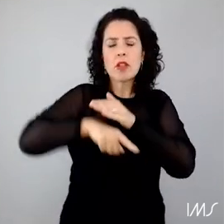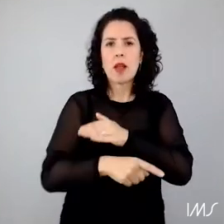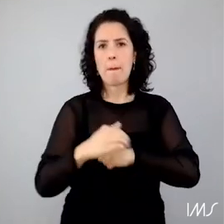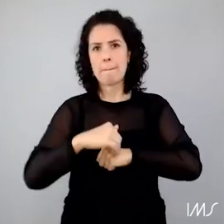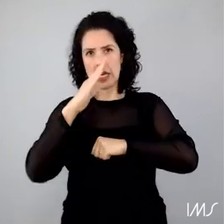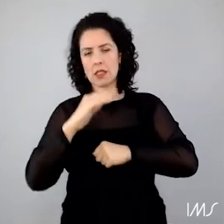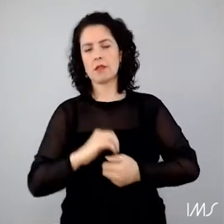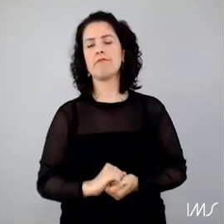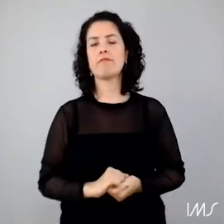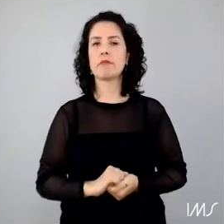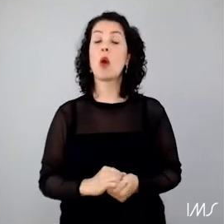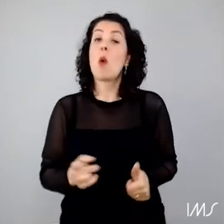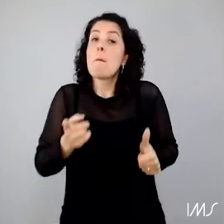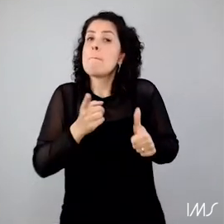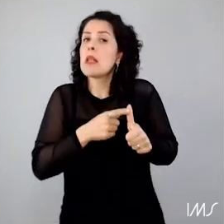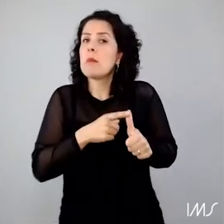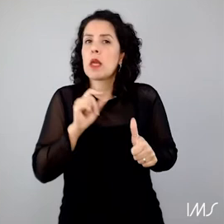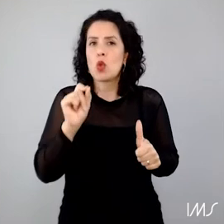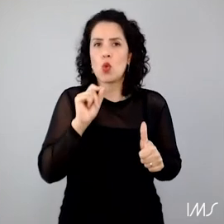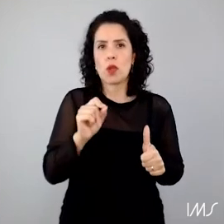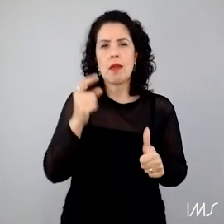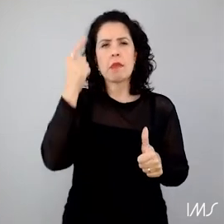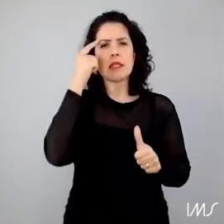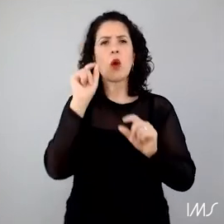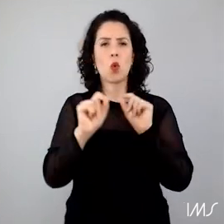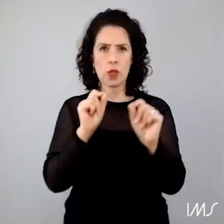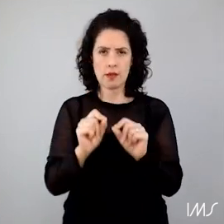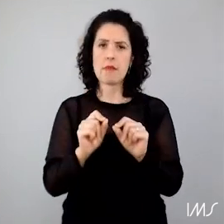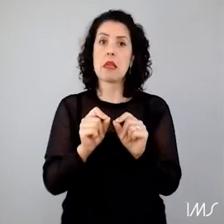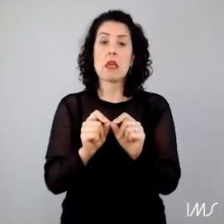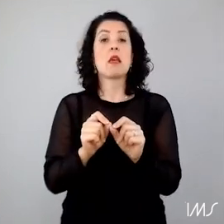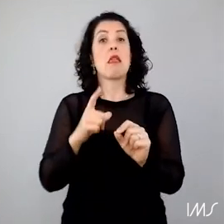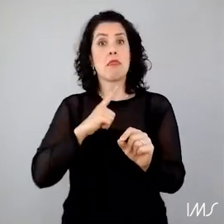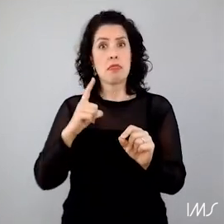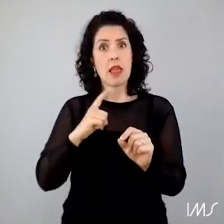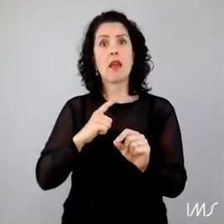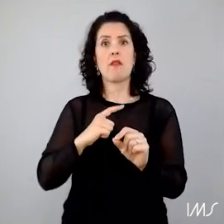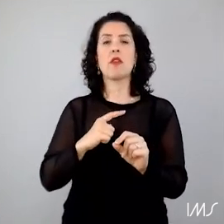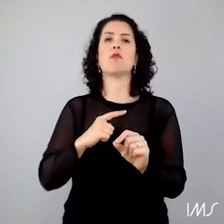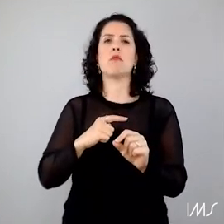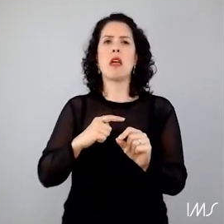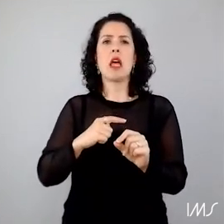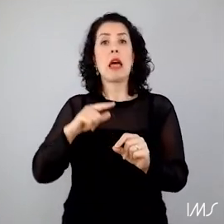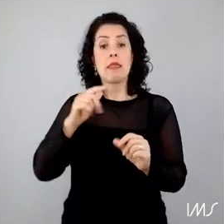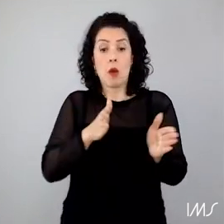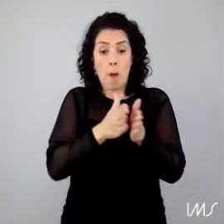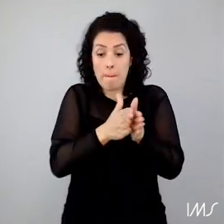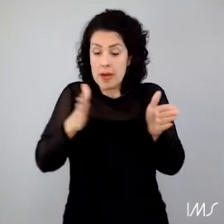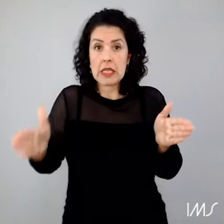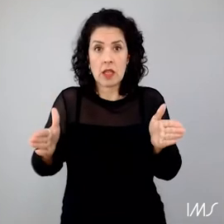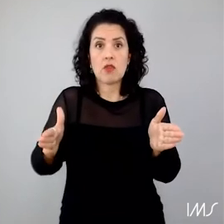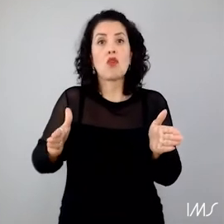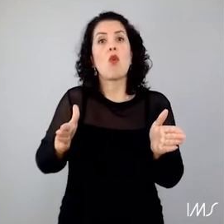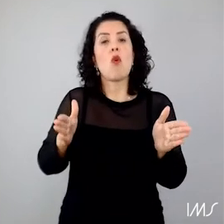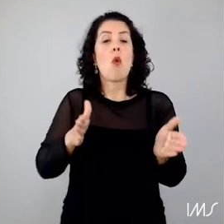outras questões. Em primeiro lugar, devo lembrar o crescimento notável de um mercado editorial naquela